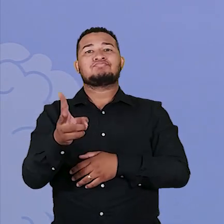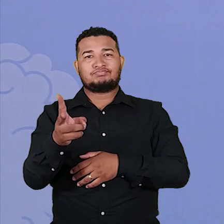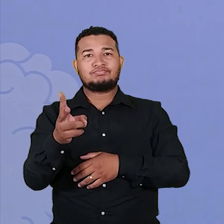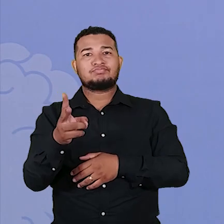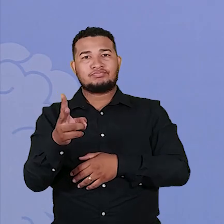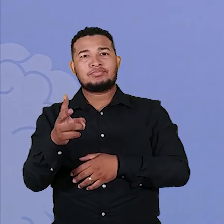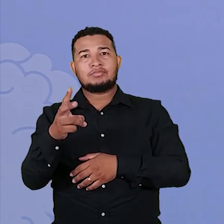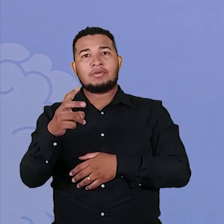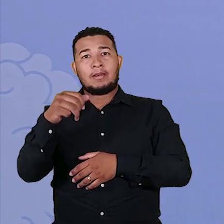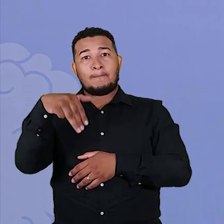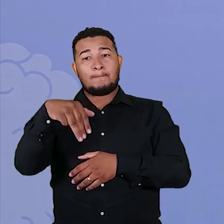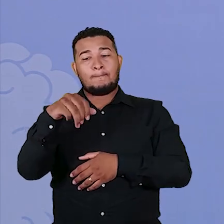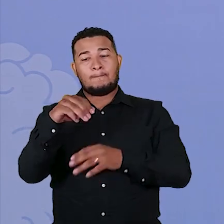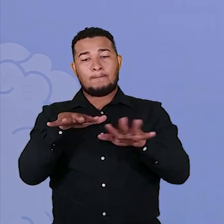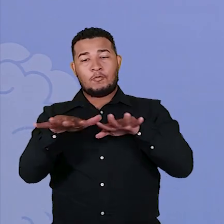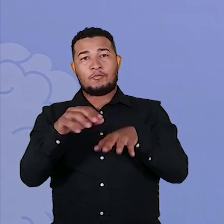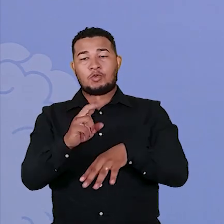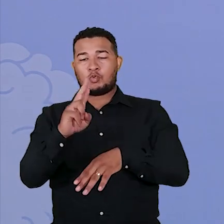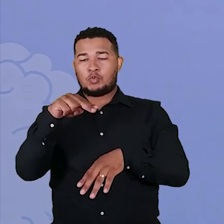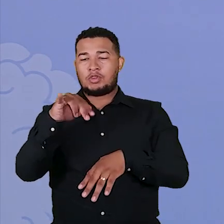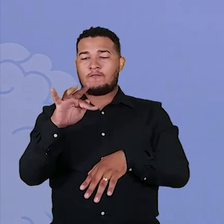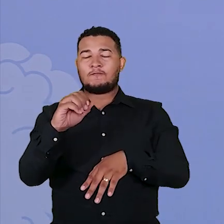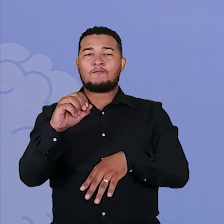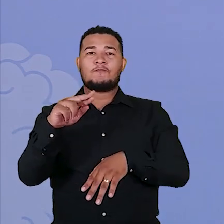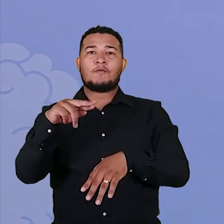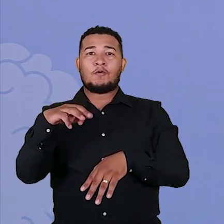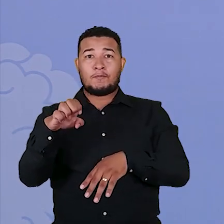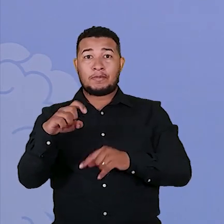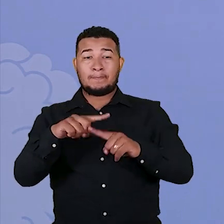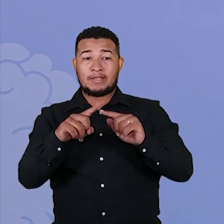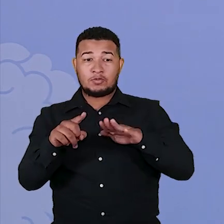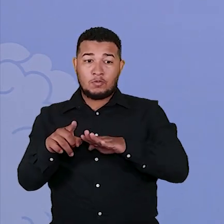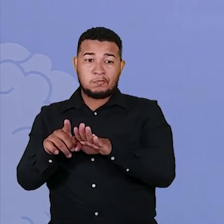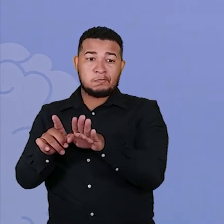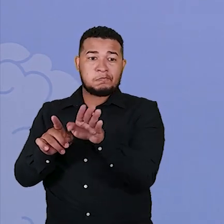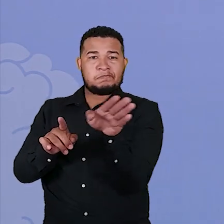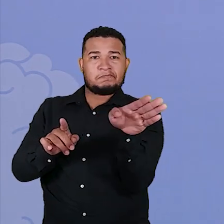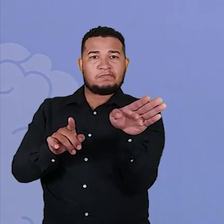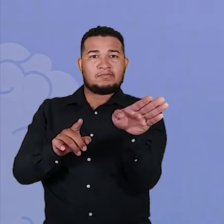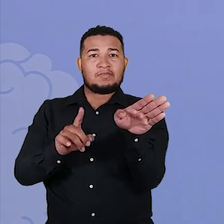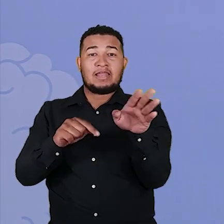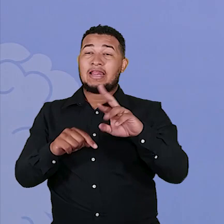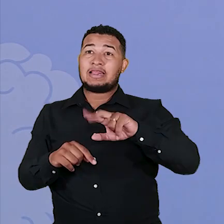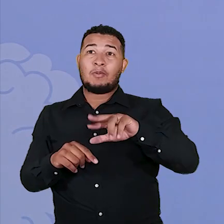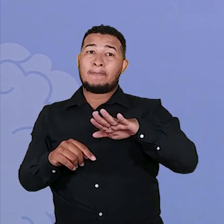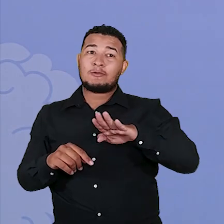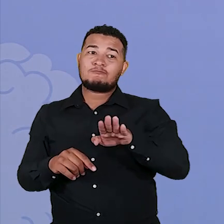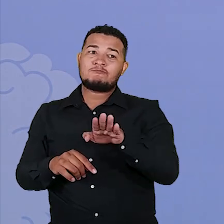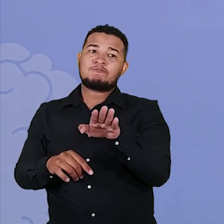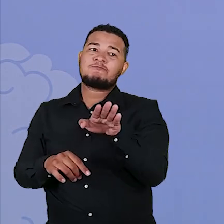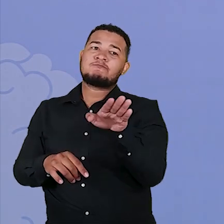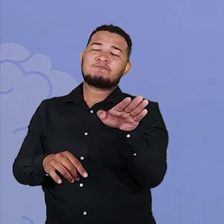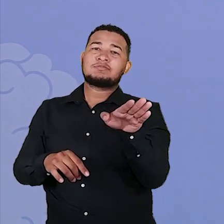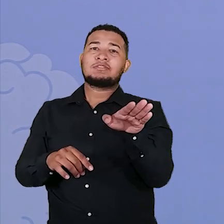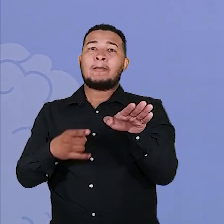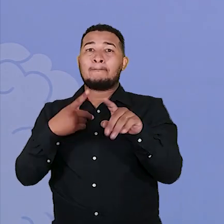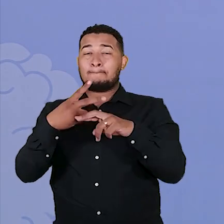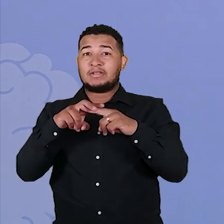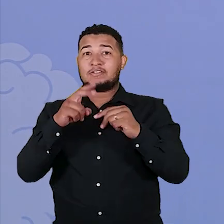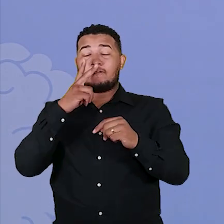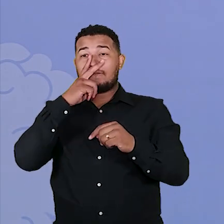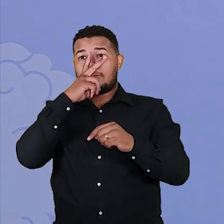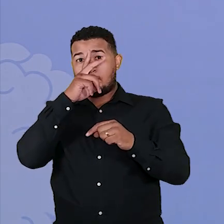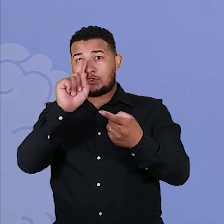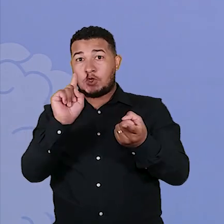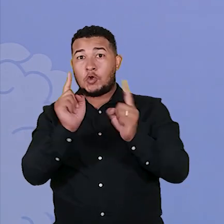movimento retilíneo uniforme tá enquanto os que estão fazendo a curva eles estão indo contra a inércia estão tendo